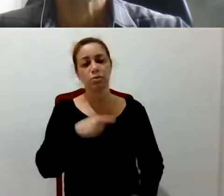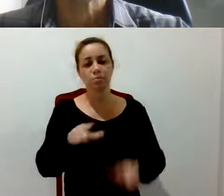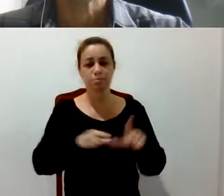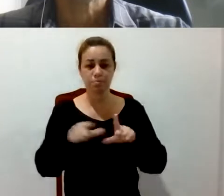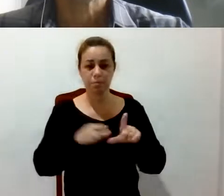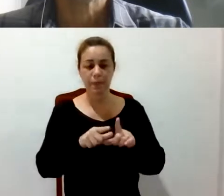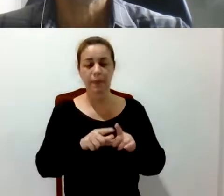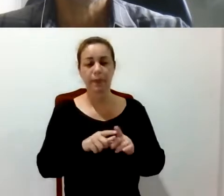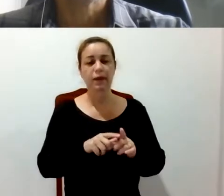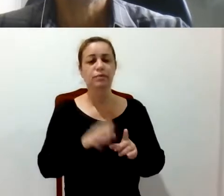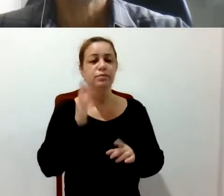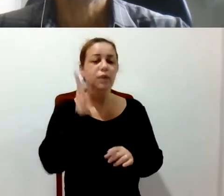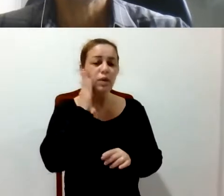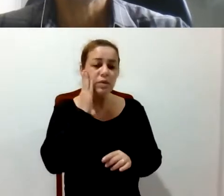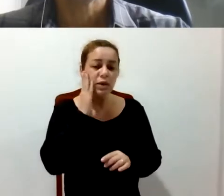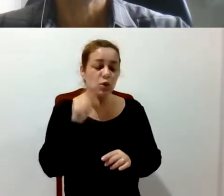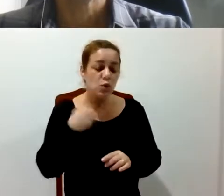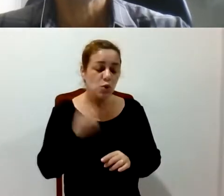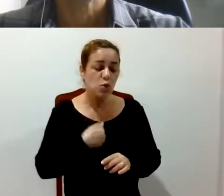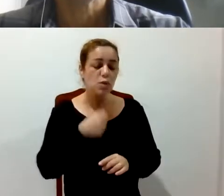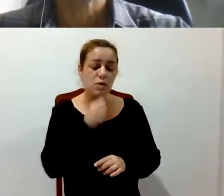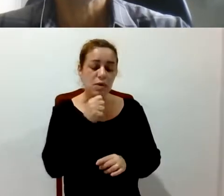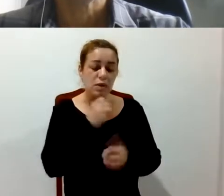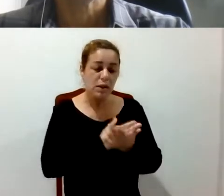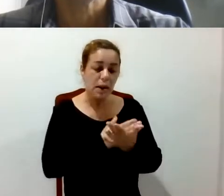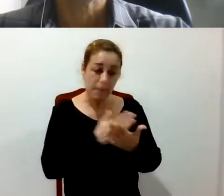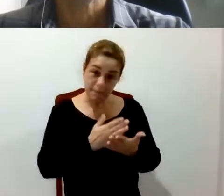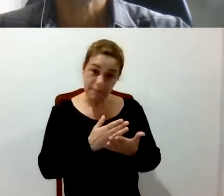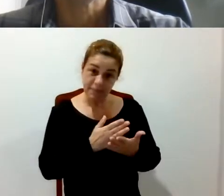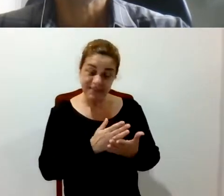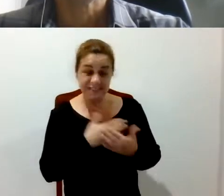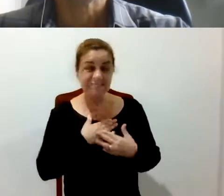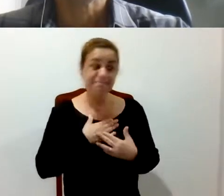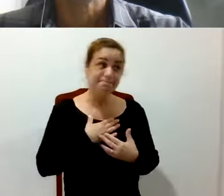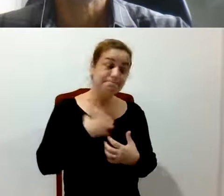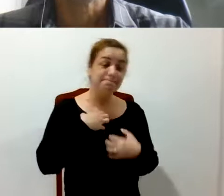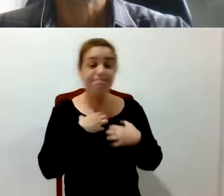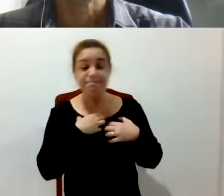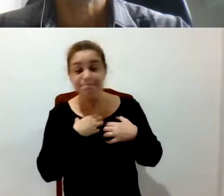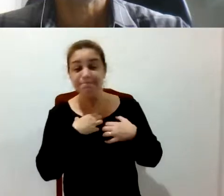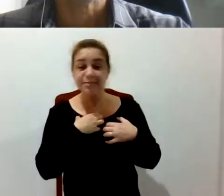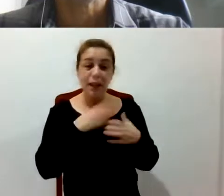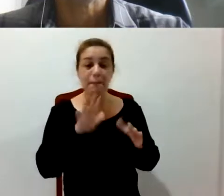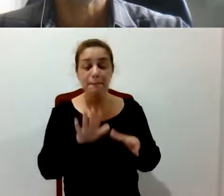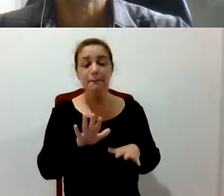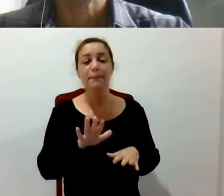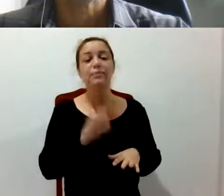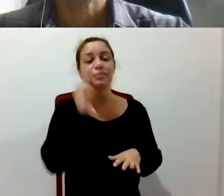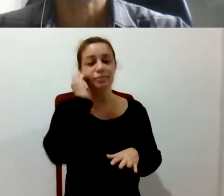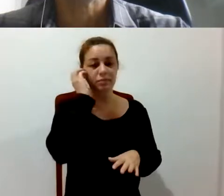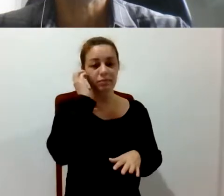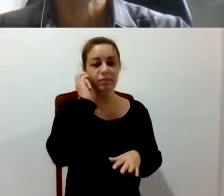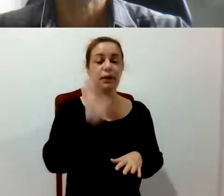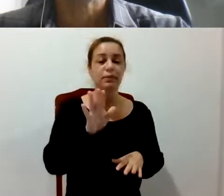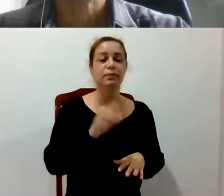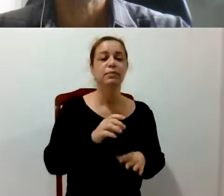está muito ainda no começo, a gente fica até um pouco sem graça, né, de falar, talvez tão pouco, né, vendo talvez hoje que já